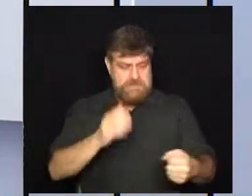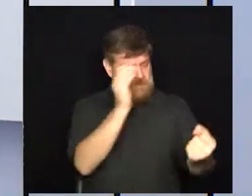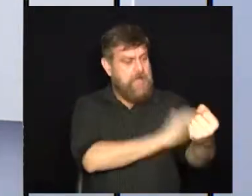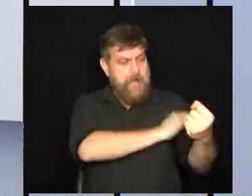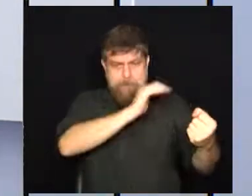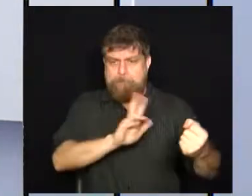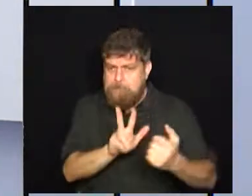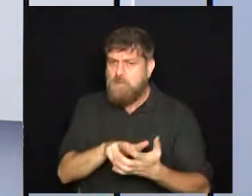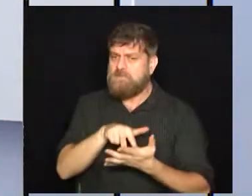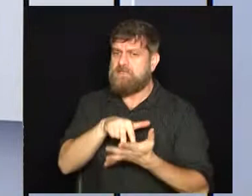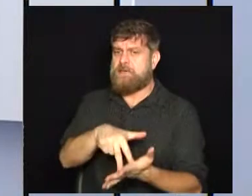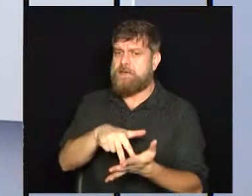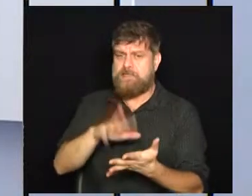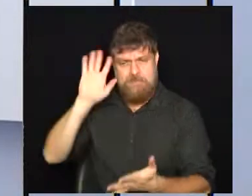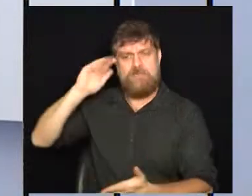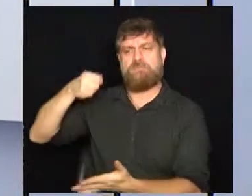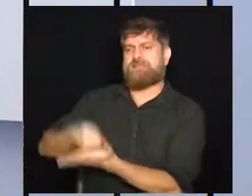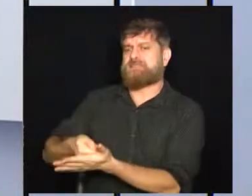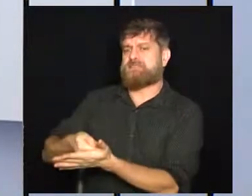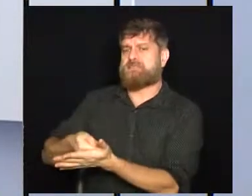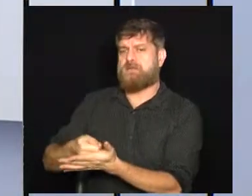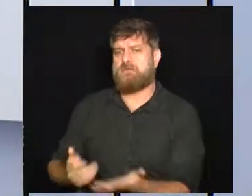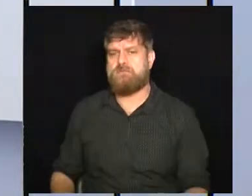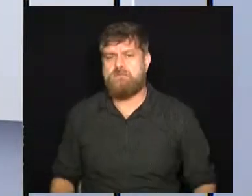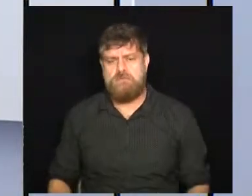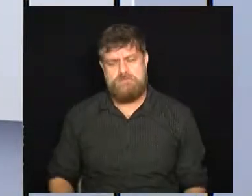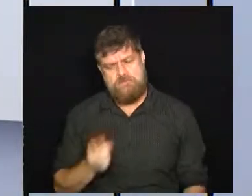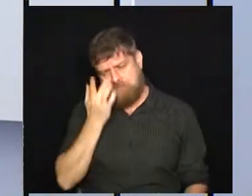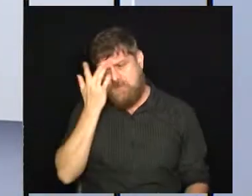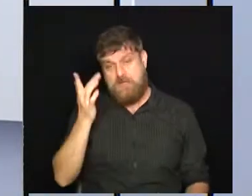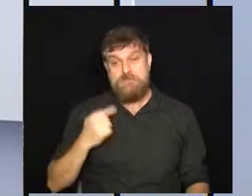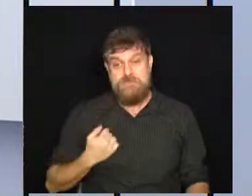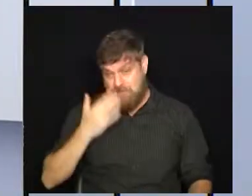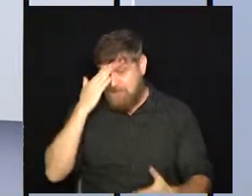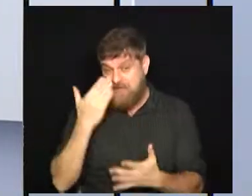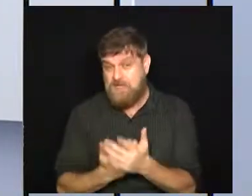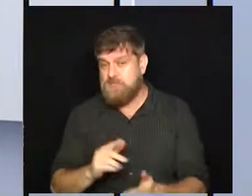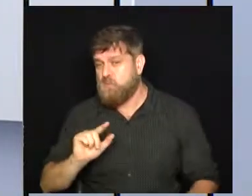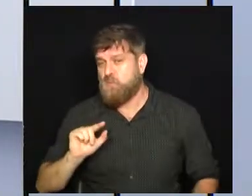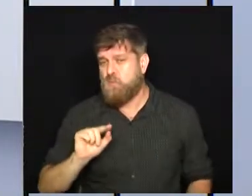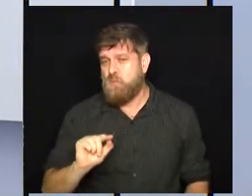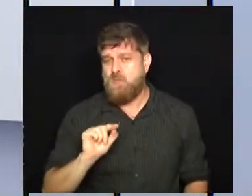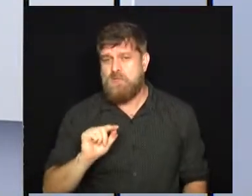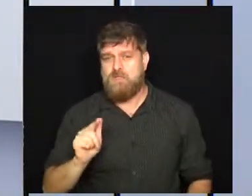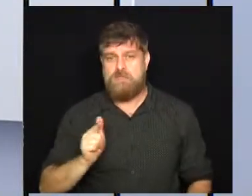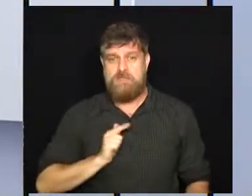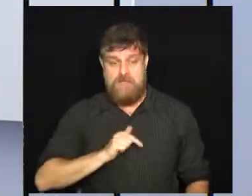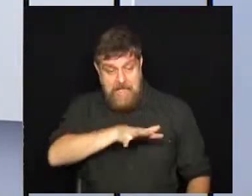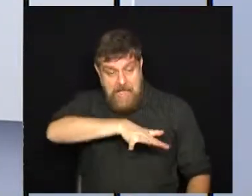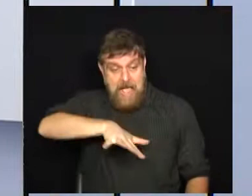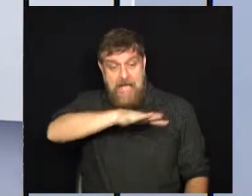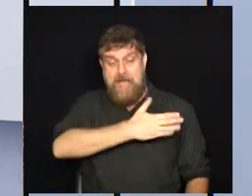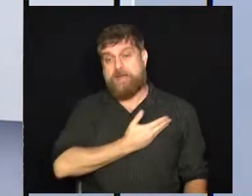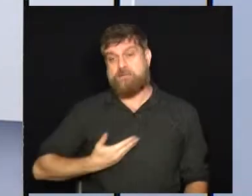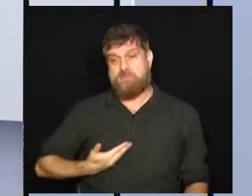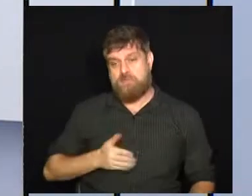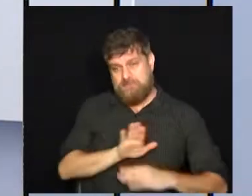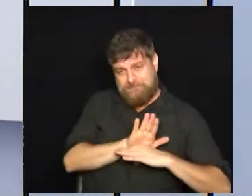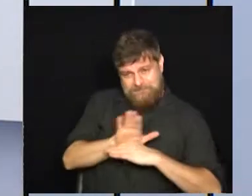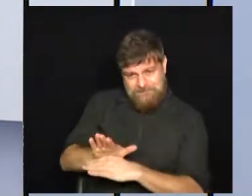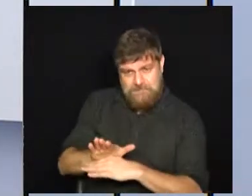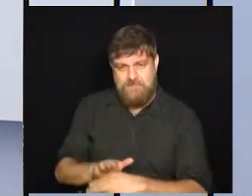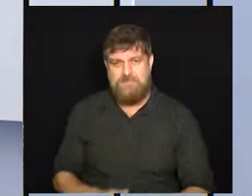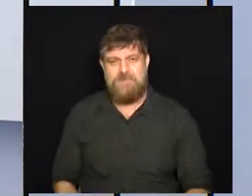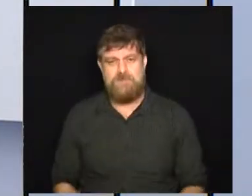empoderada para tomar essa decisão. Então, eu acredito que aí que entra o poder público. É claro, o poder público,